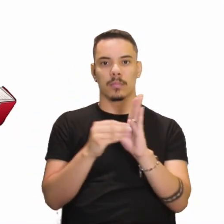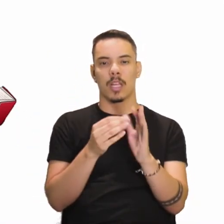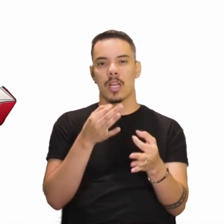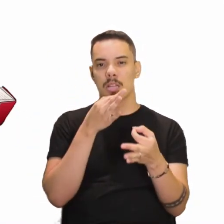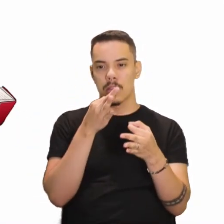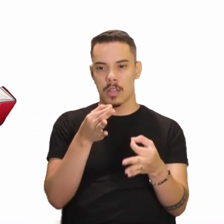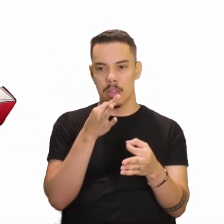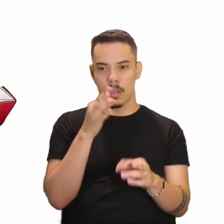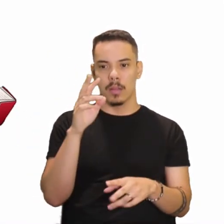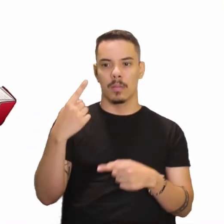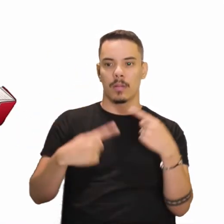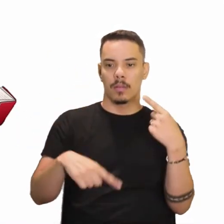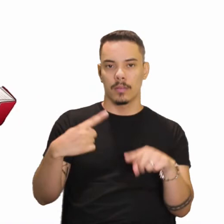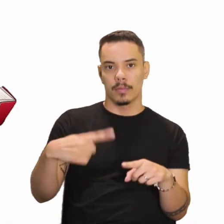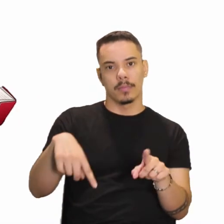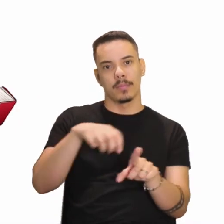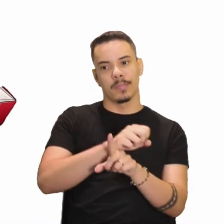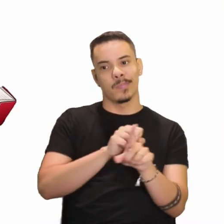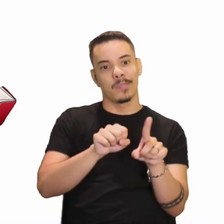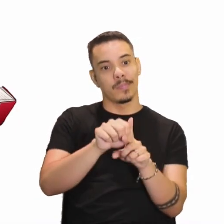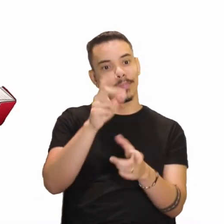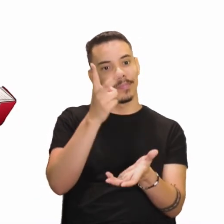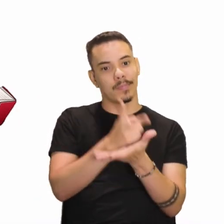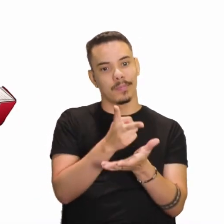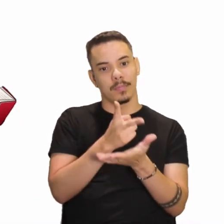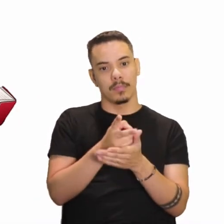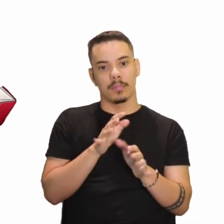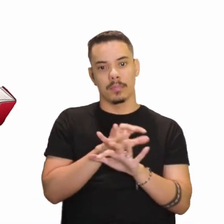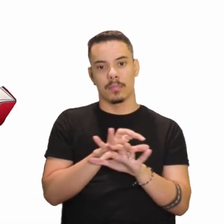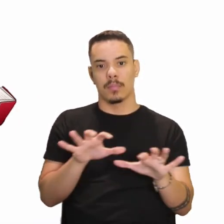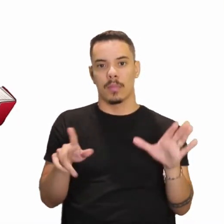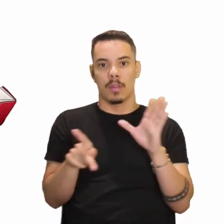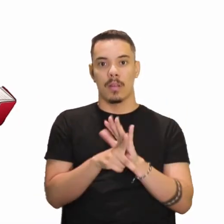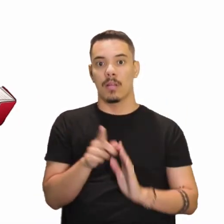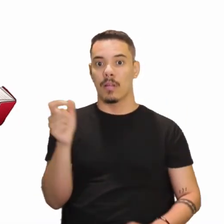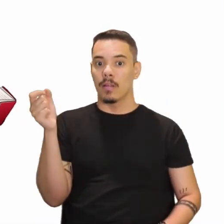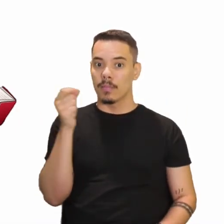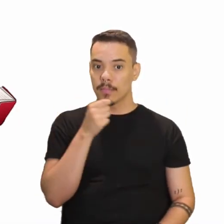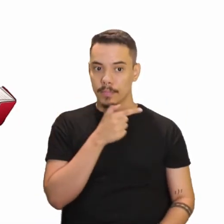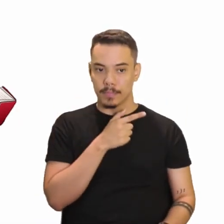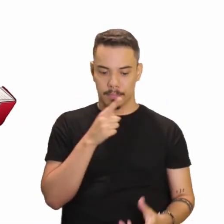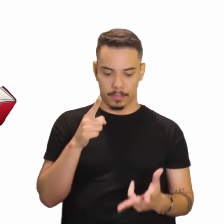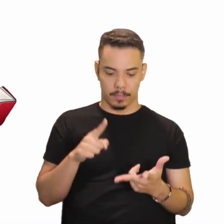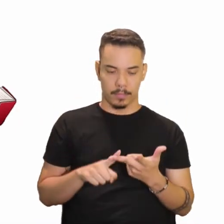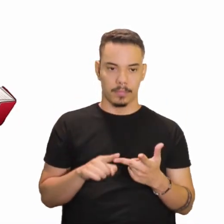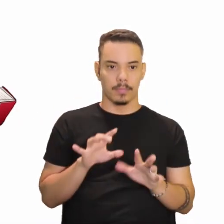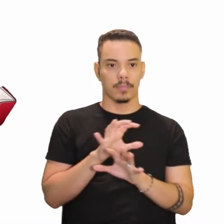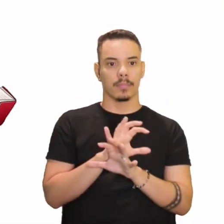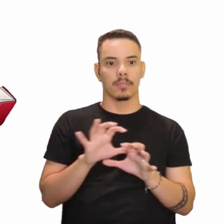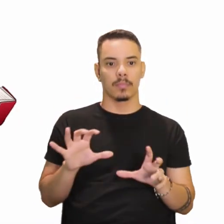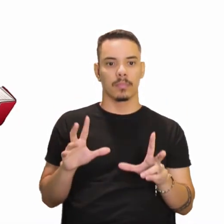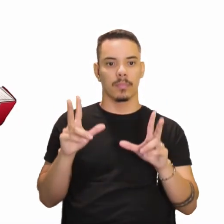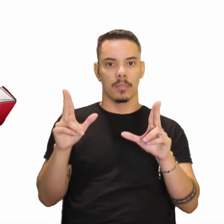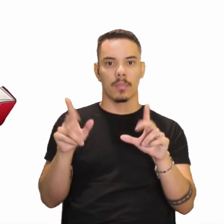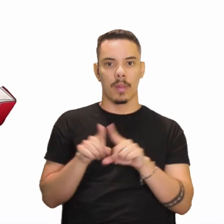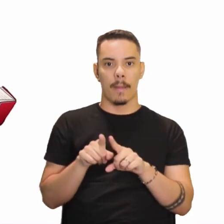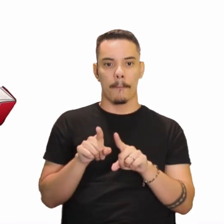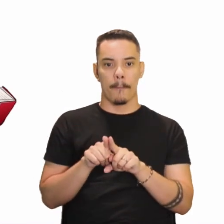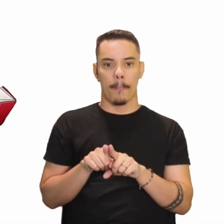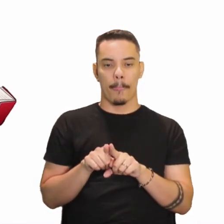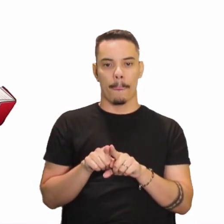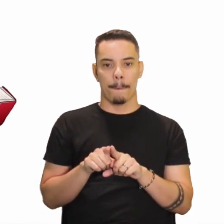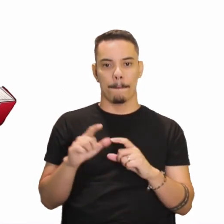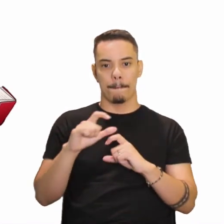críticas políticas sociais sempre preservando como traço predominante humor assim como nas Chaves